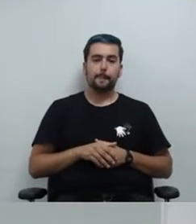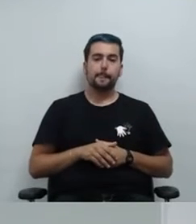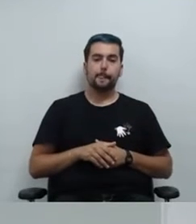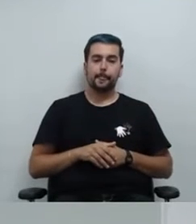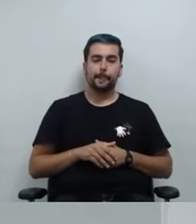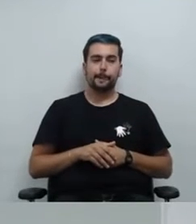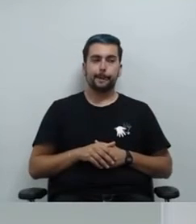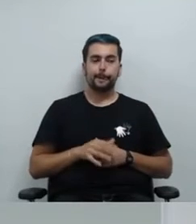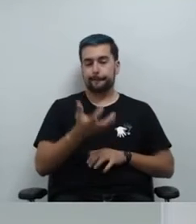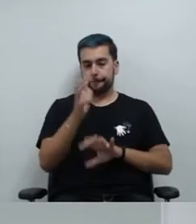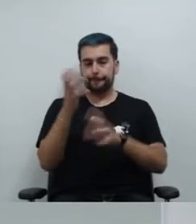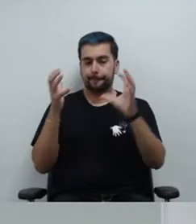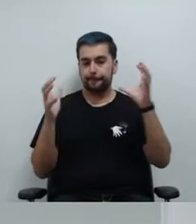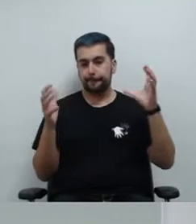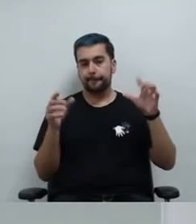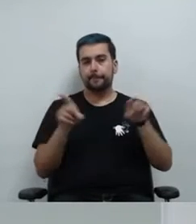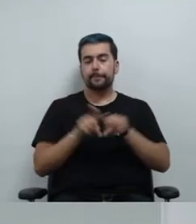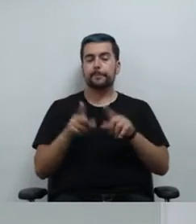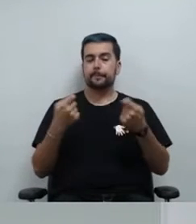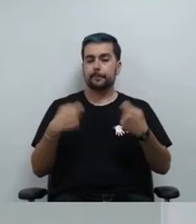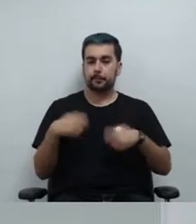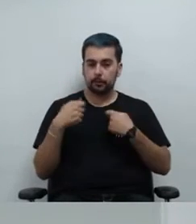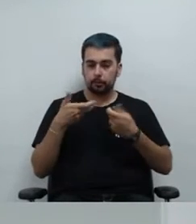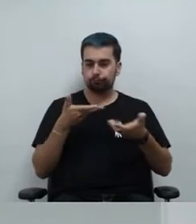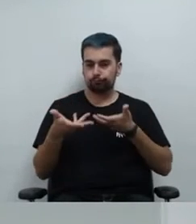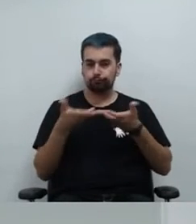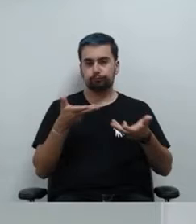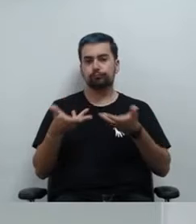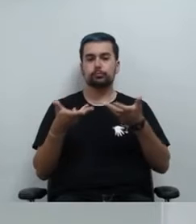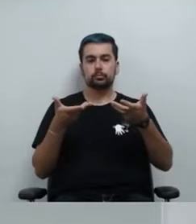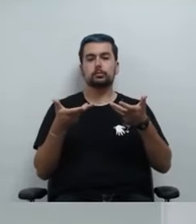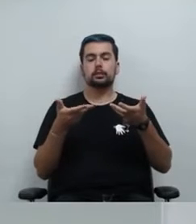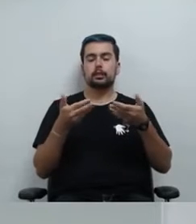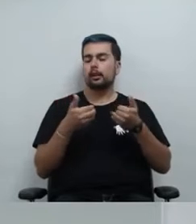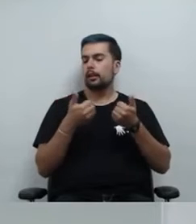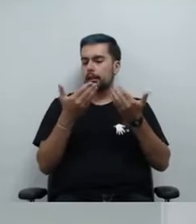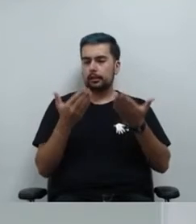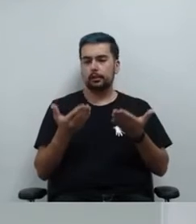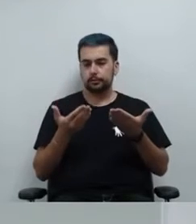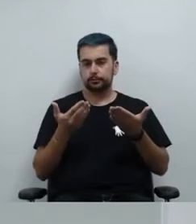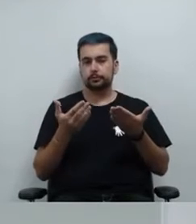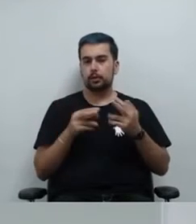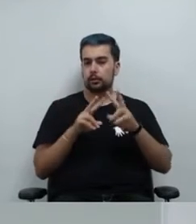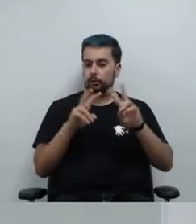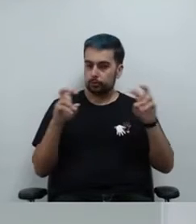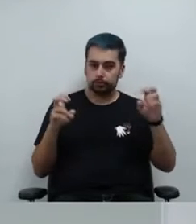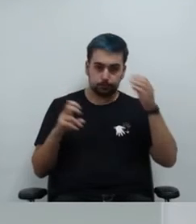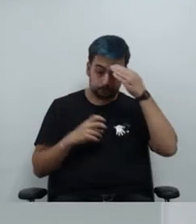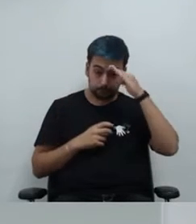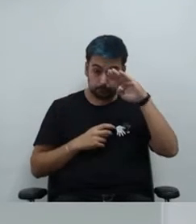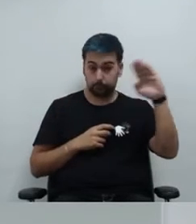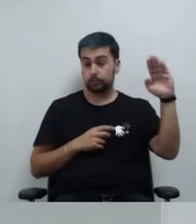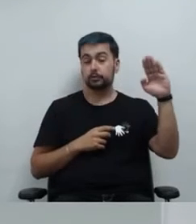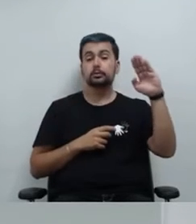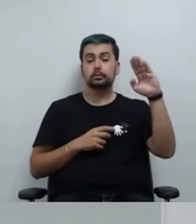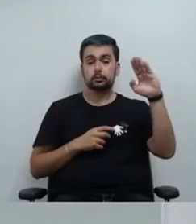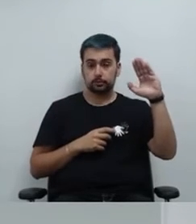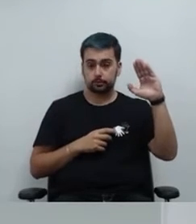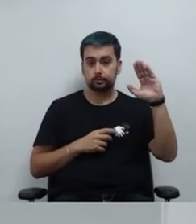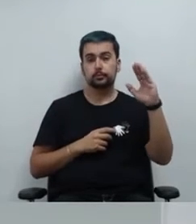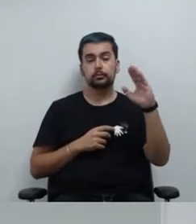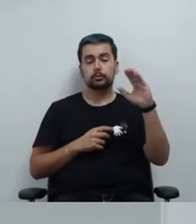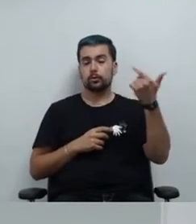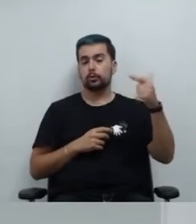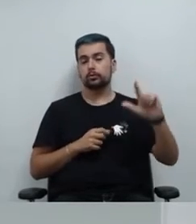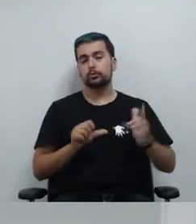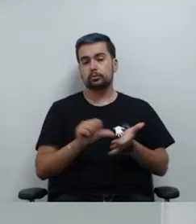quero destacar a necessidade desta atuação para além de sua interface com temas que são prioritários em outros núcleos